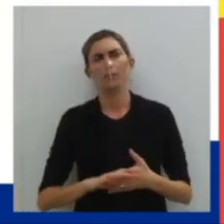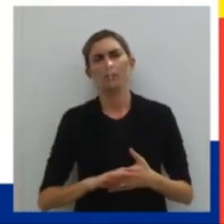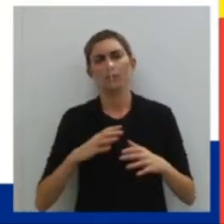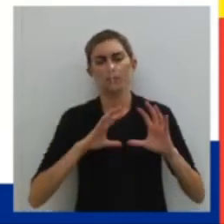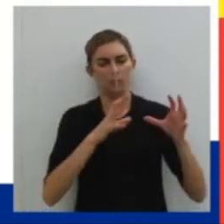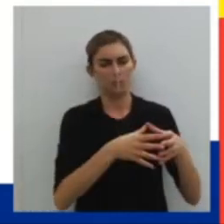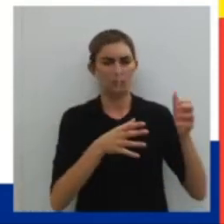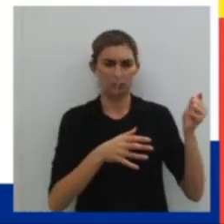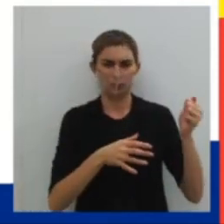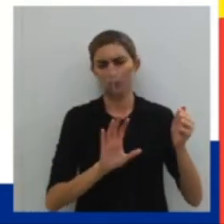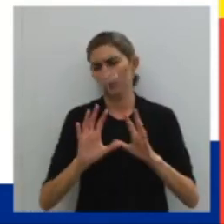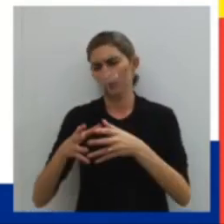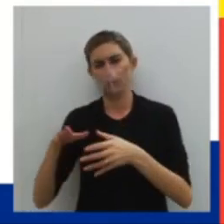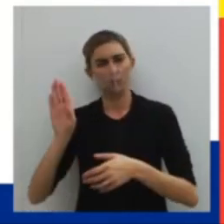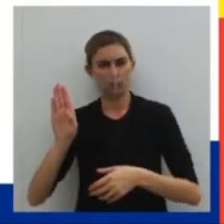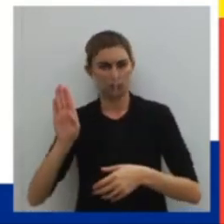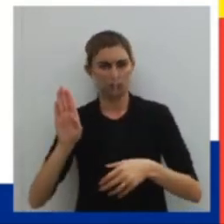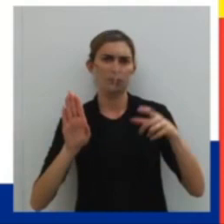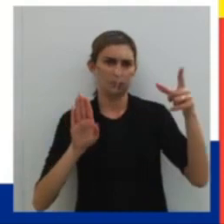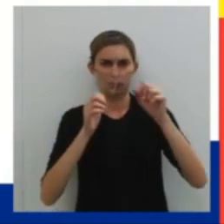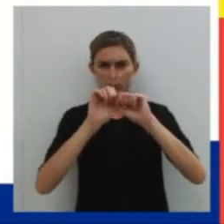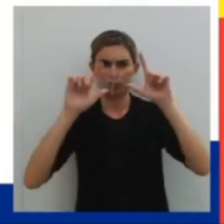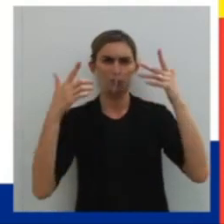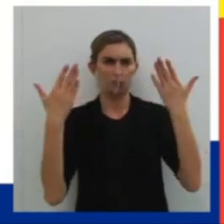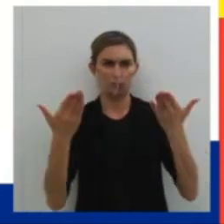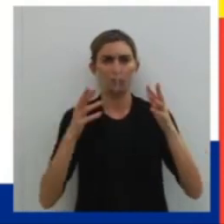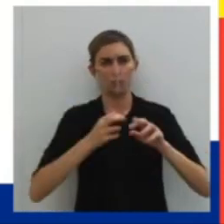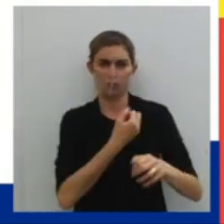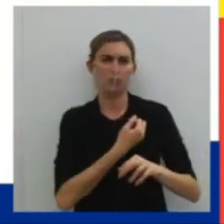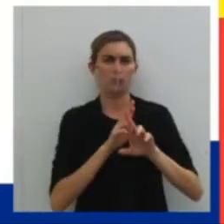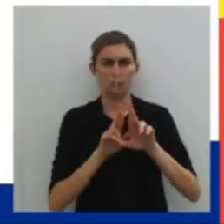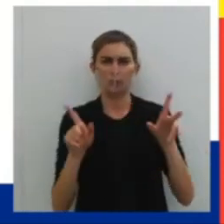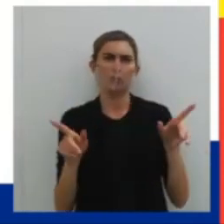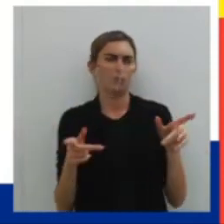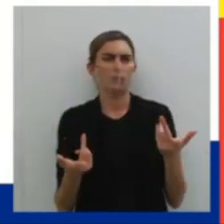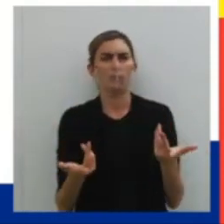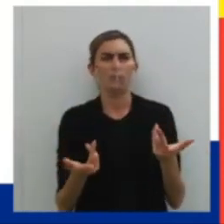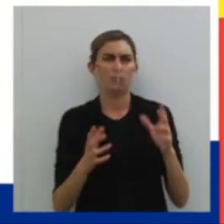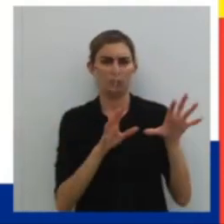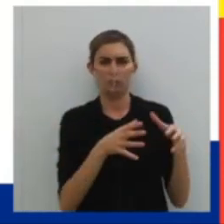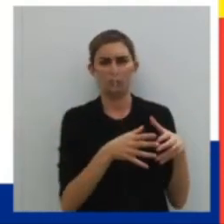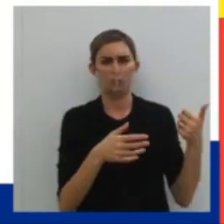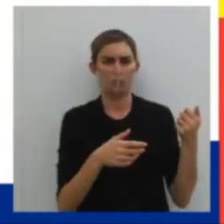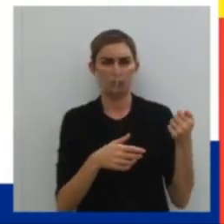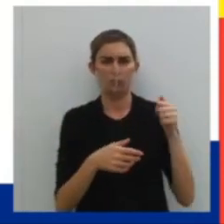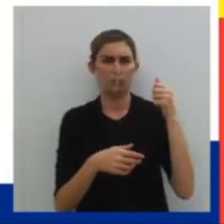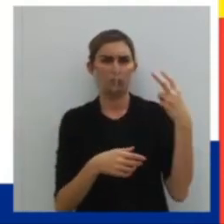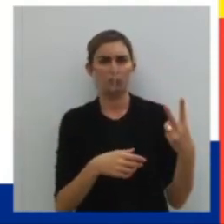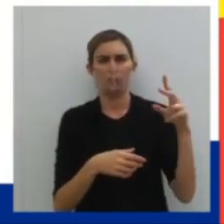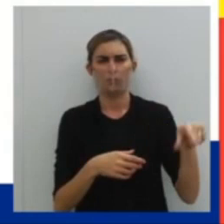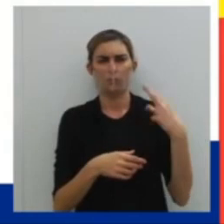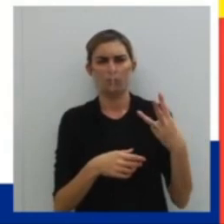o conjunto A e o conjunto B aí definidos. Agora são números diferentes. Por exemplo, o conjunto A formado pelos